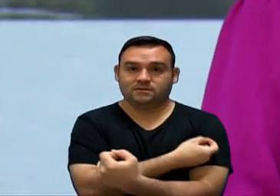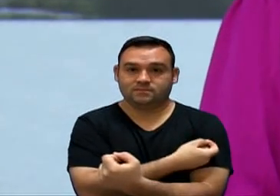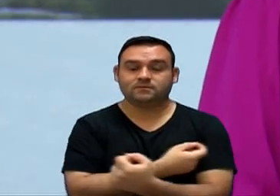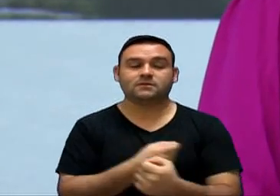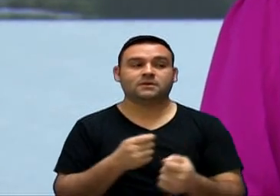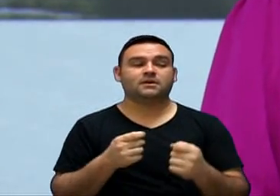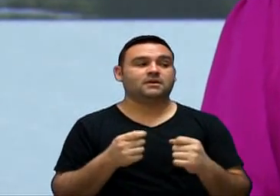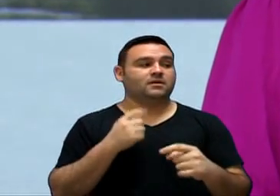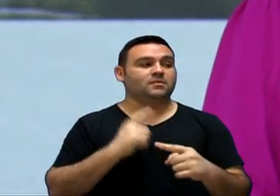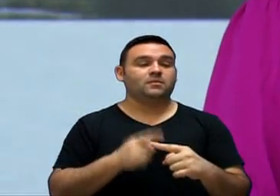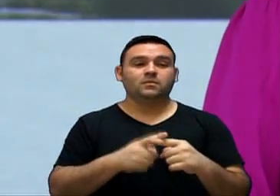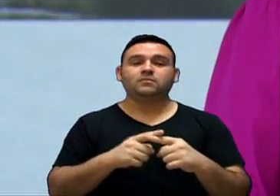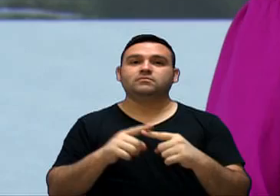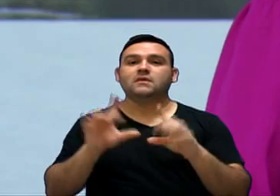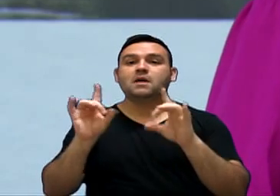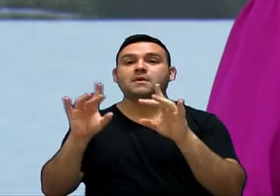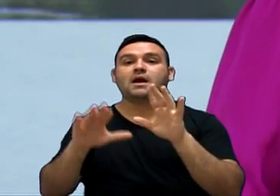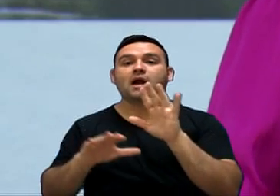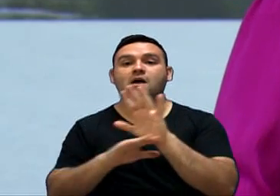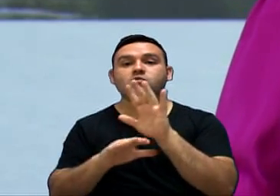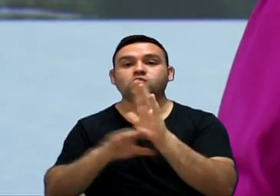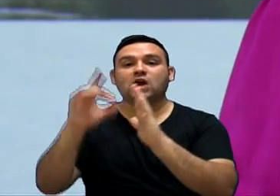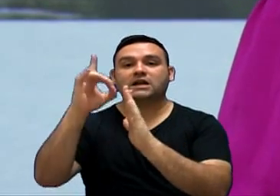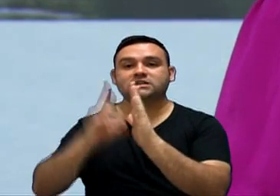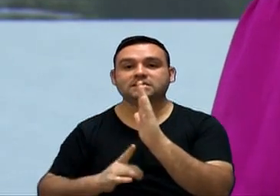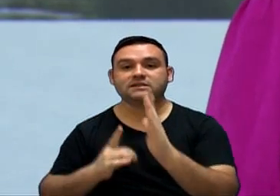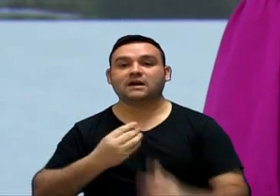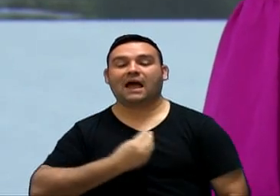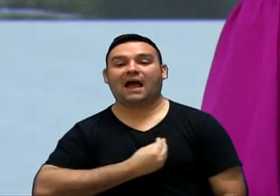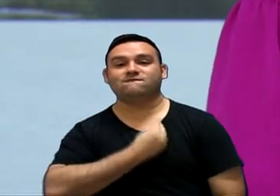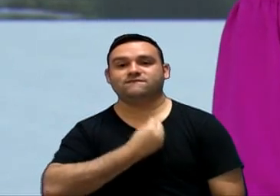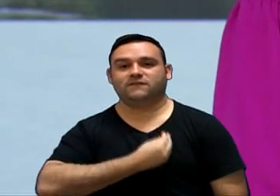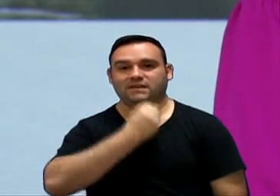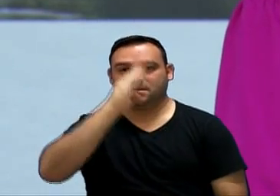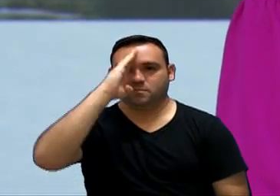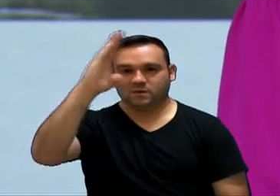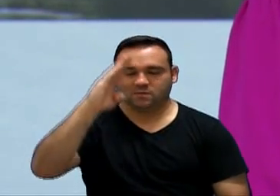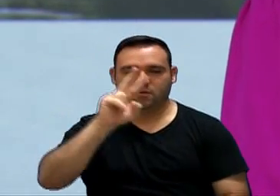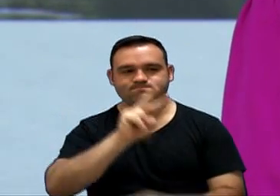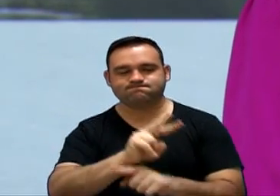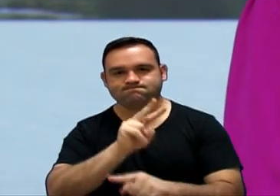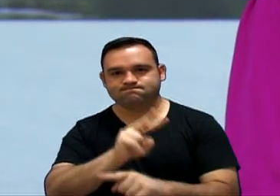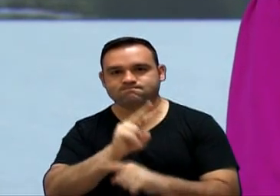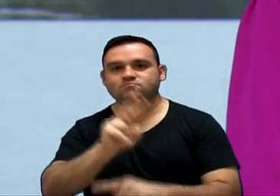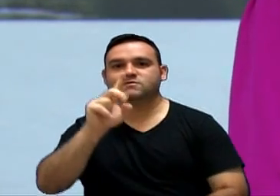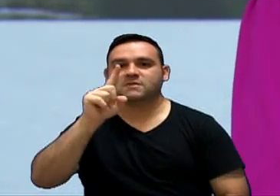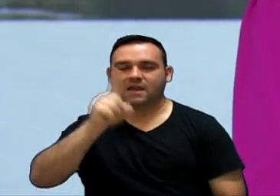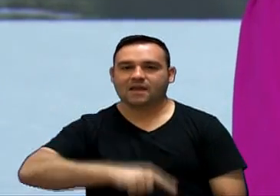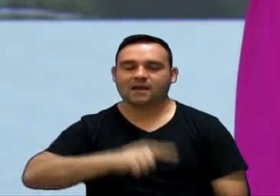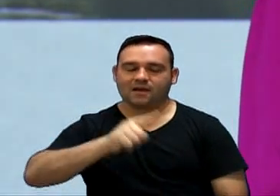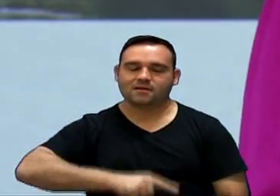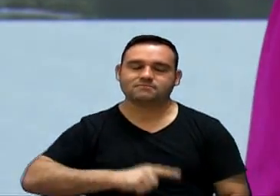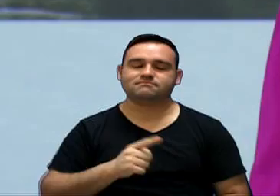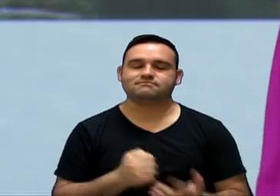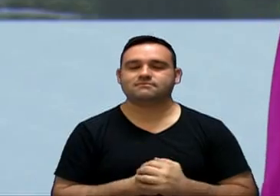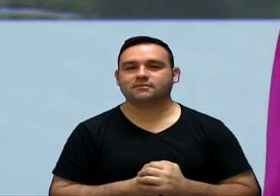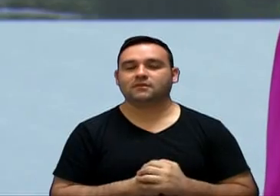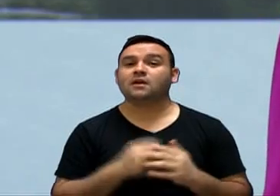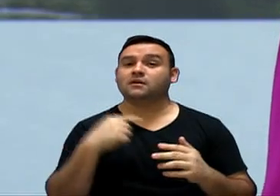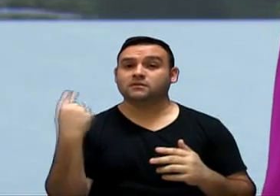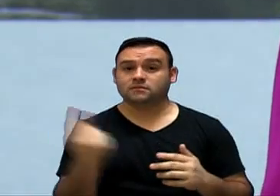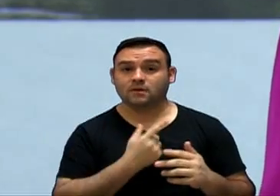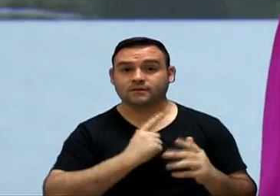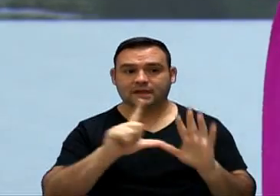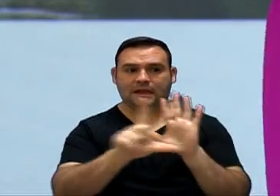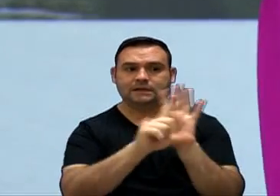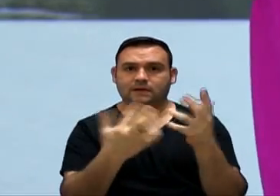Covid-19, privilegiando o direito à vida, em detrimento do direito de ir e vir. Nós já temos uma